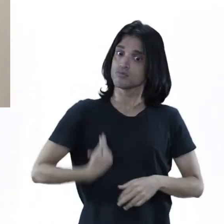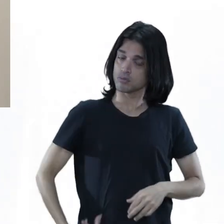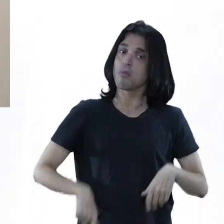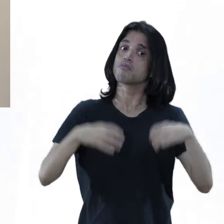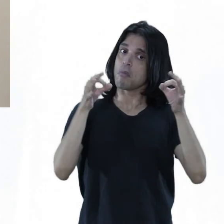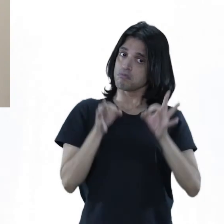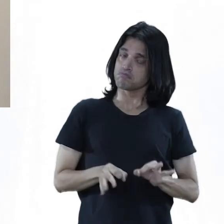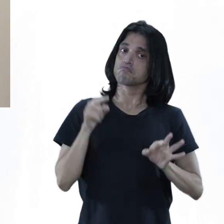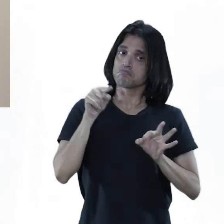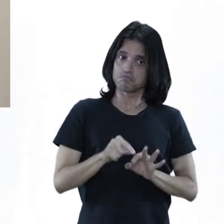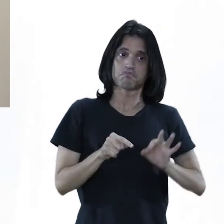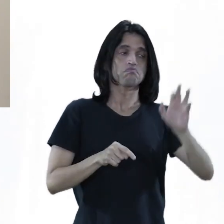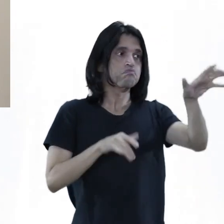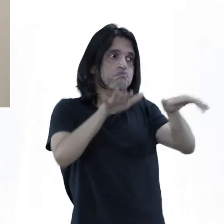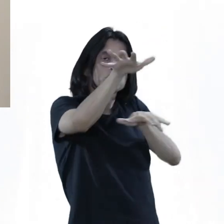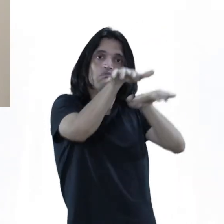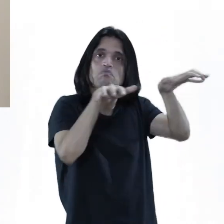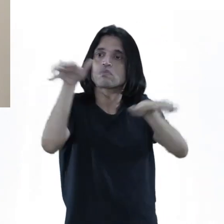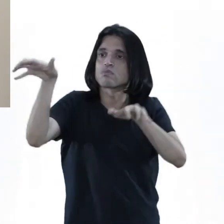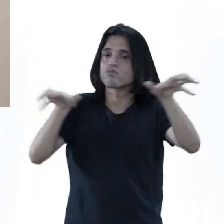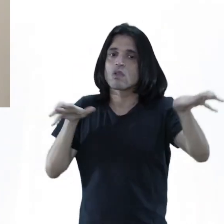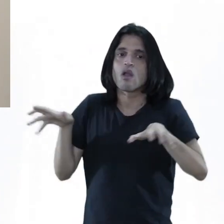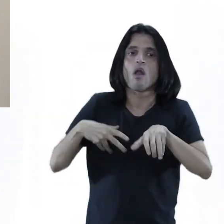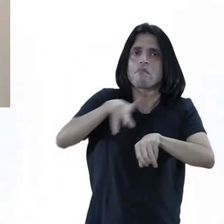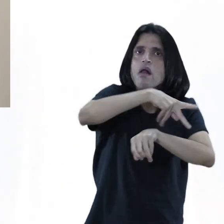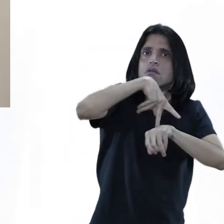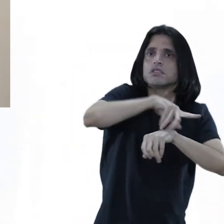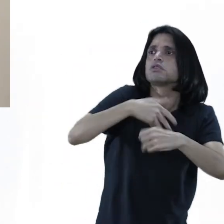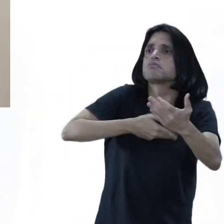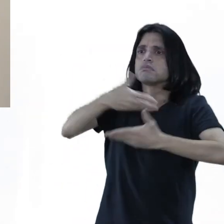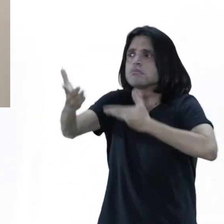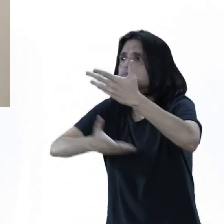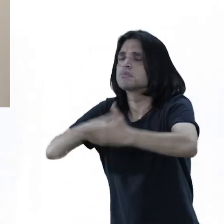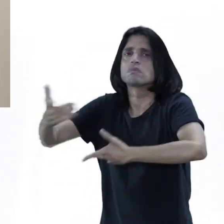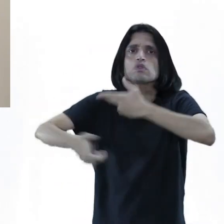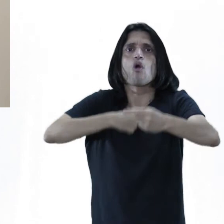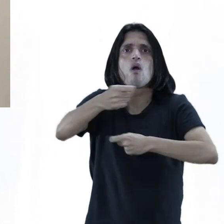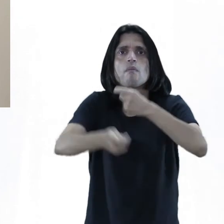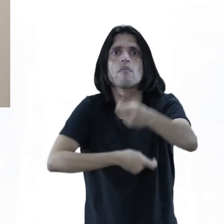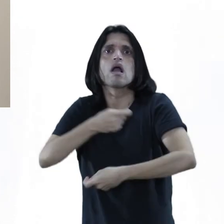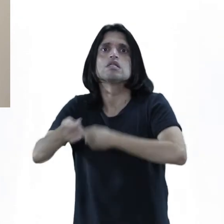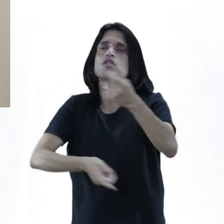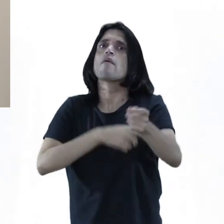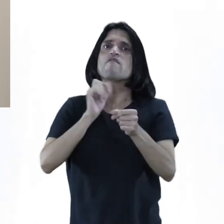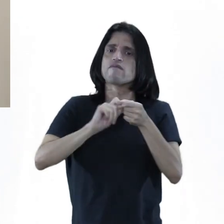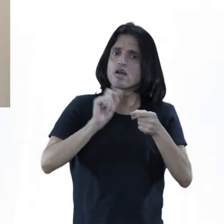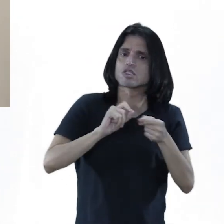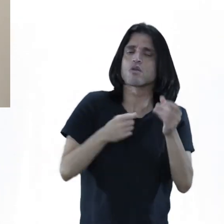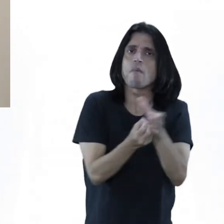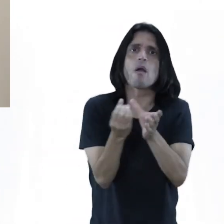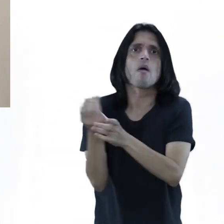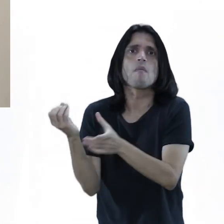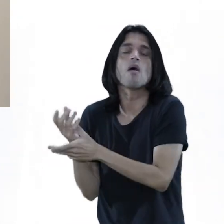papel corretíssimo. Vem agrupando cada vez mais países, fazendo comércio com muitos países e, claro, produzindo em